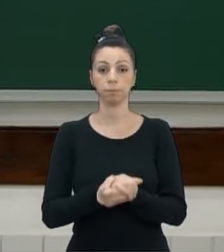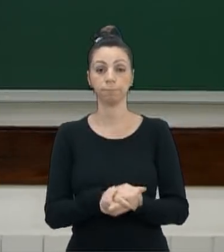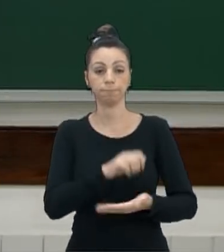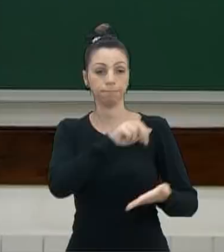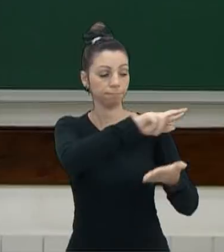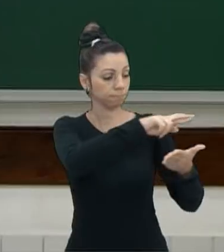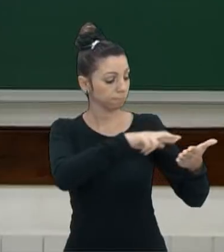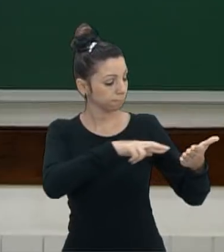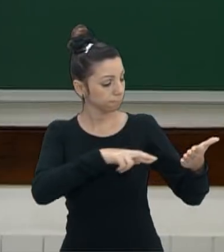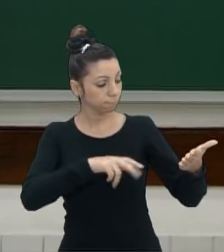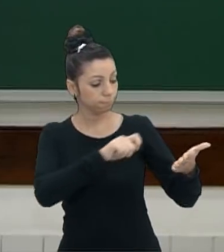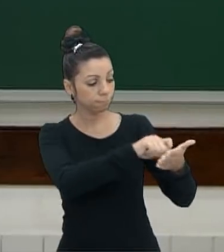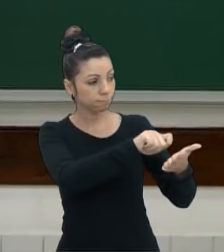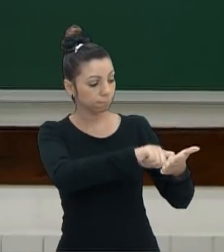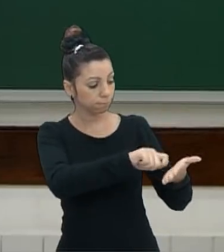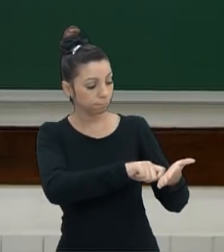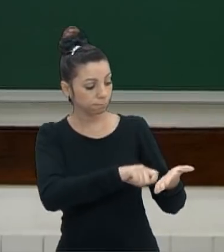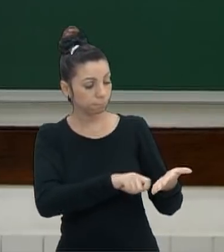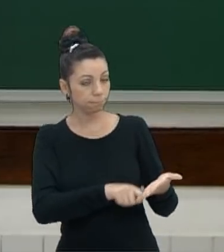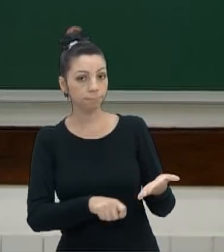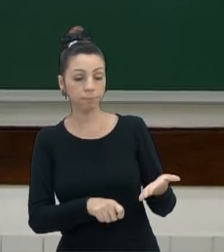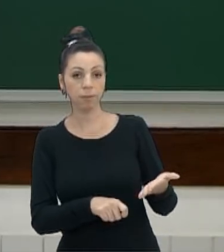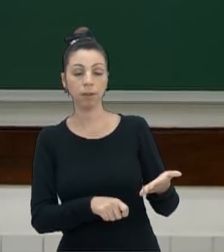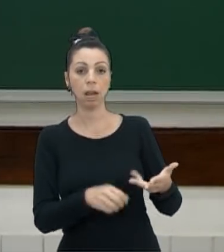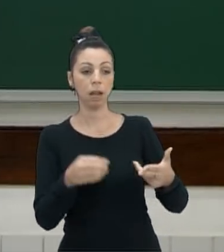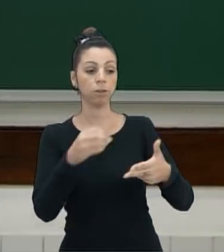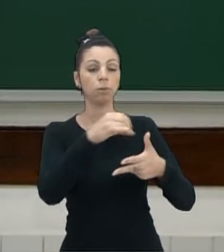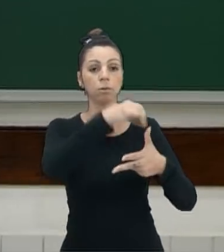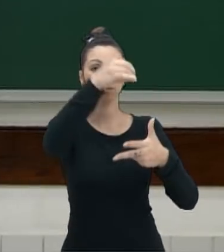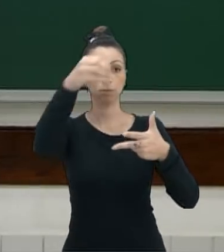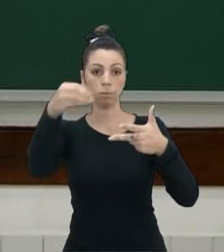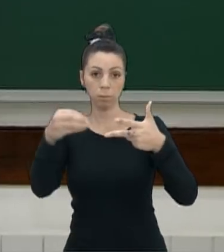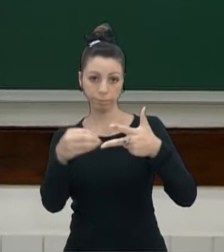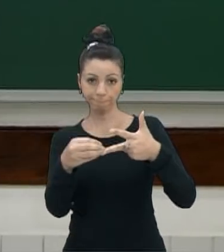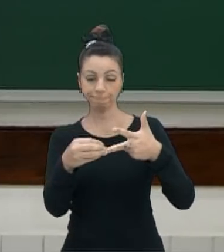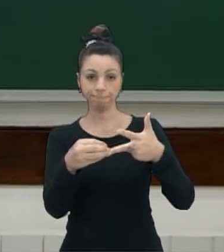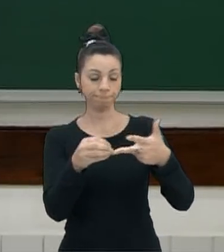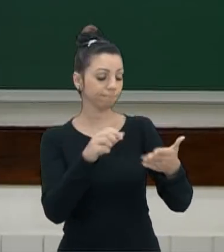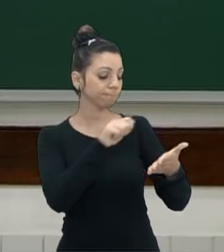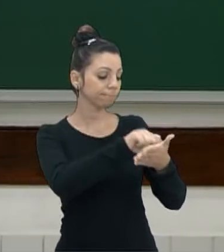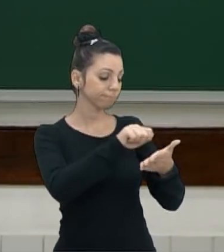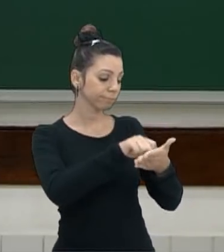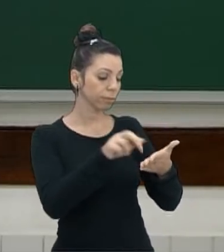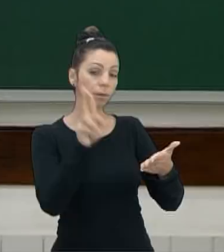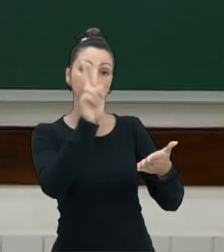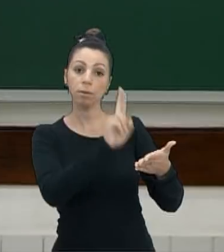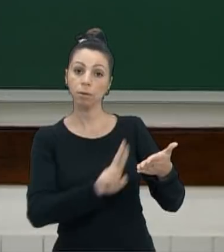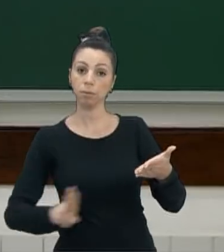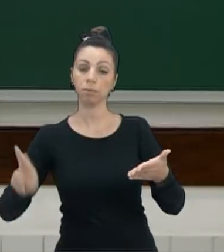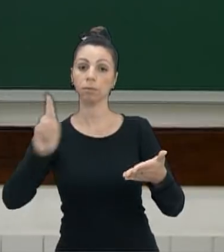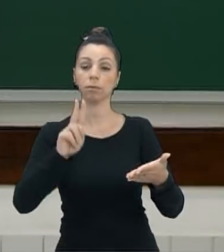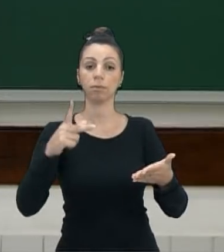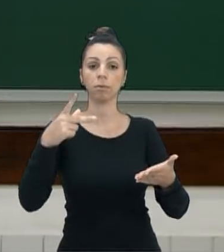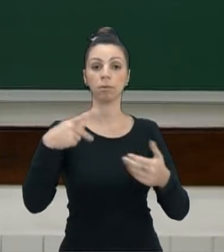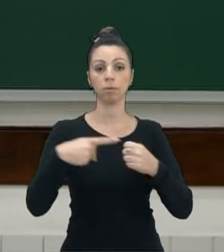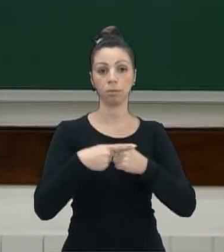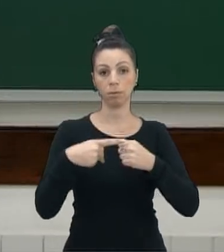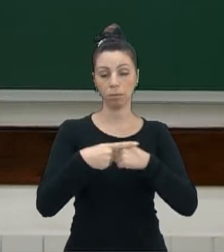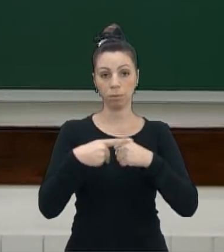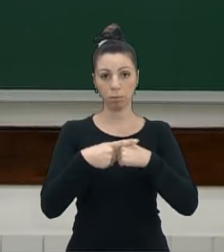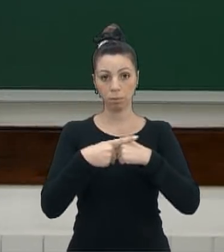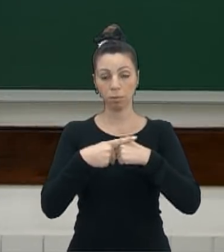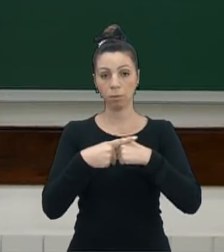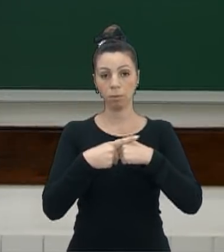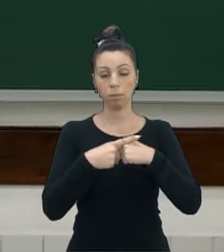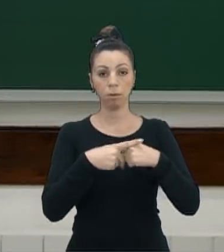redação, lá quando vocês forem fazer o Enem, né? Se vocês usarem o pronome do caso